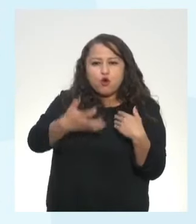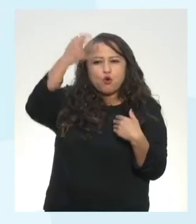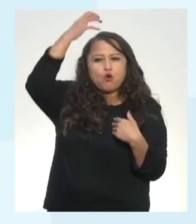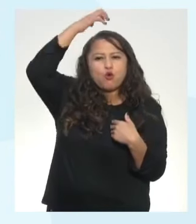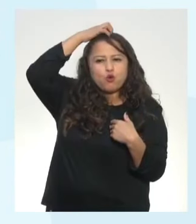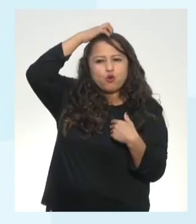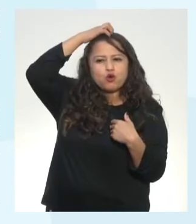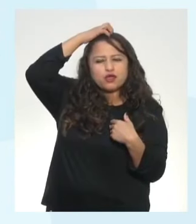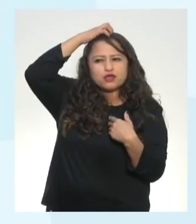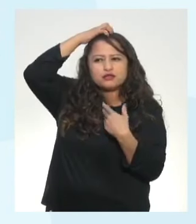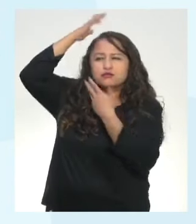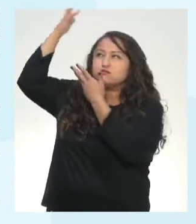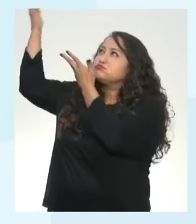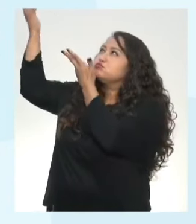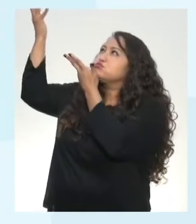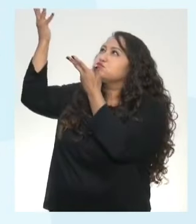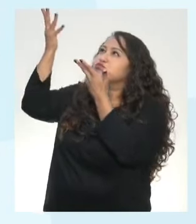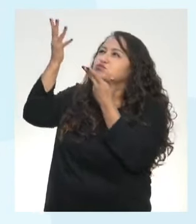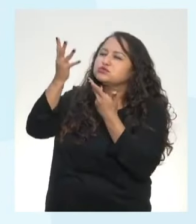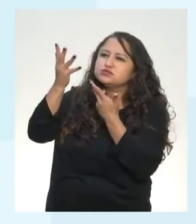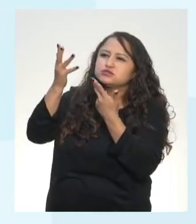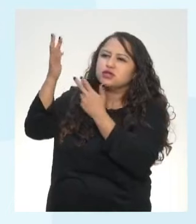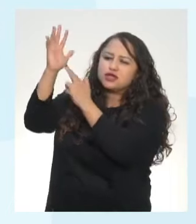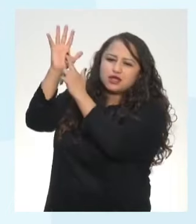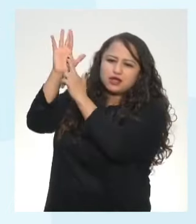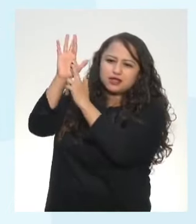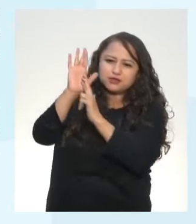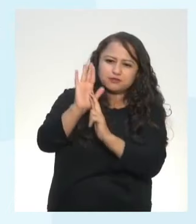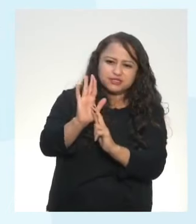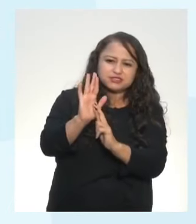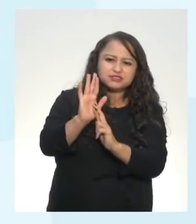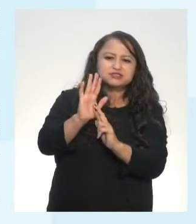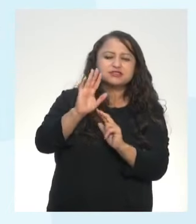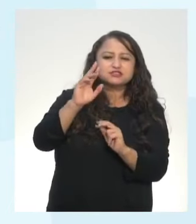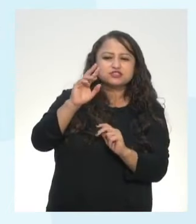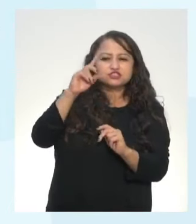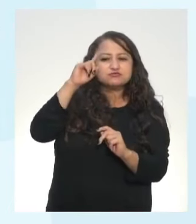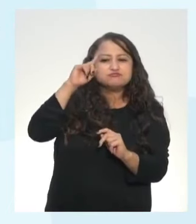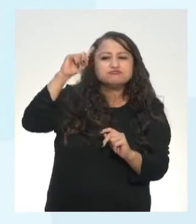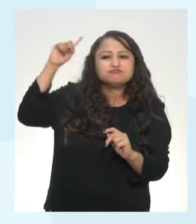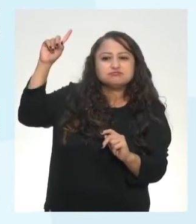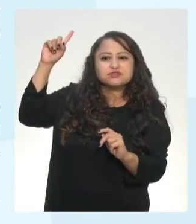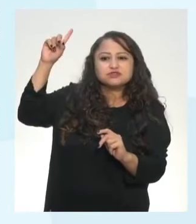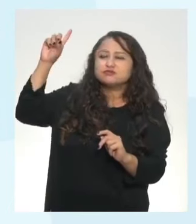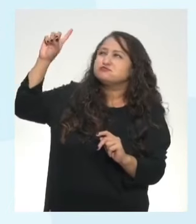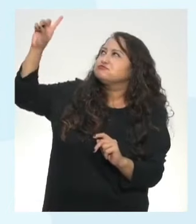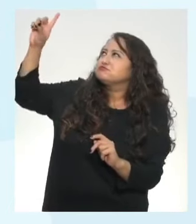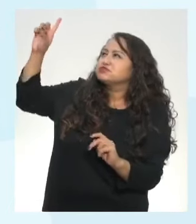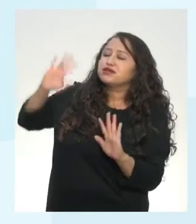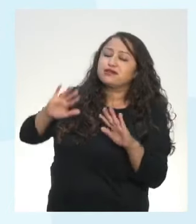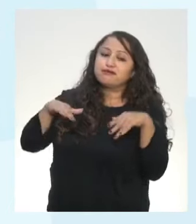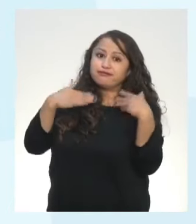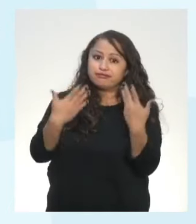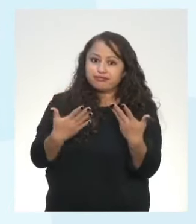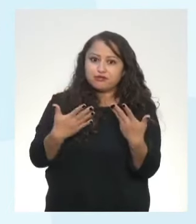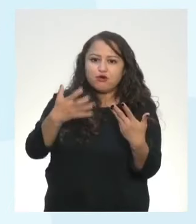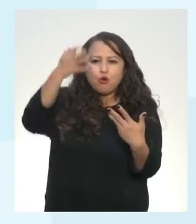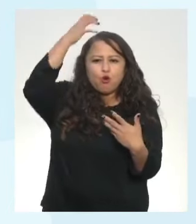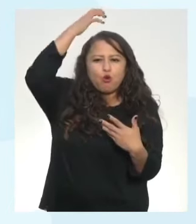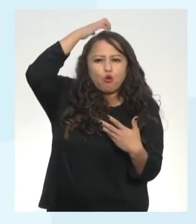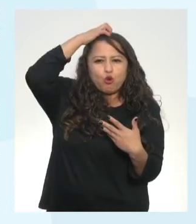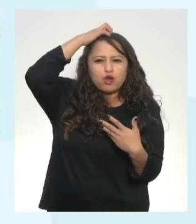de Deus. E como representante de Deus na terra, o rei é infalível. Cometer o crime de